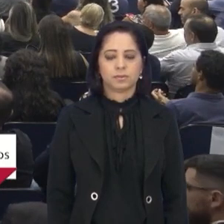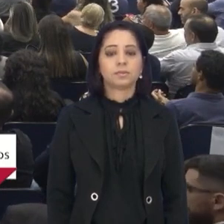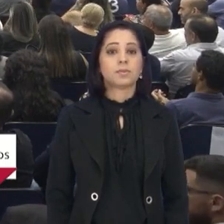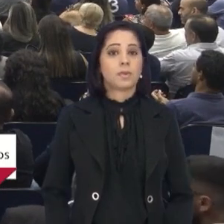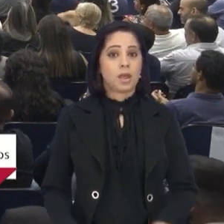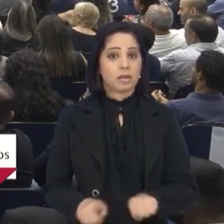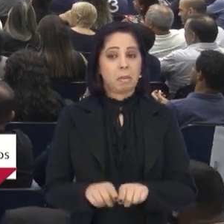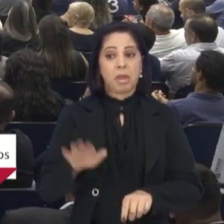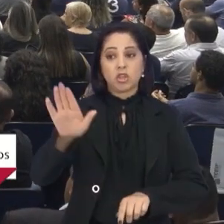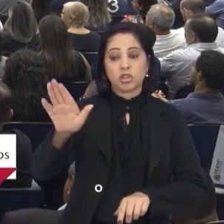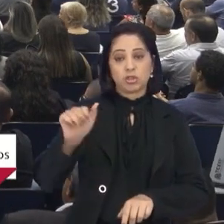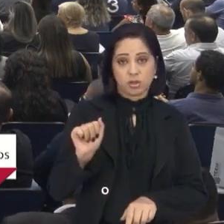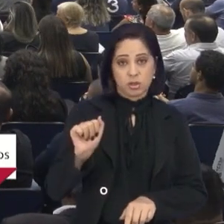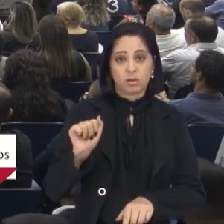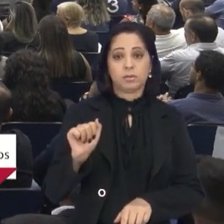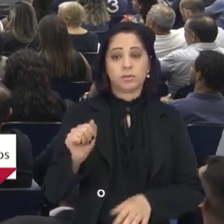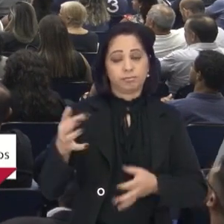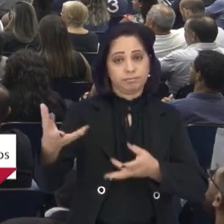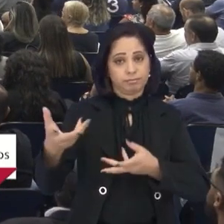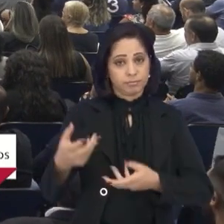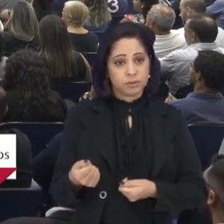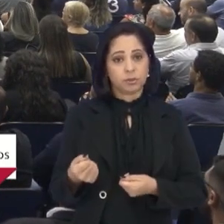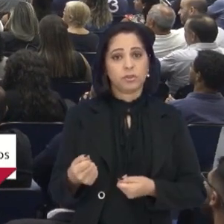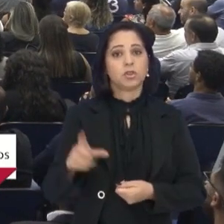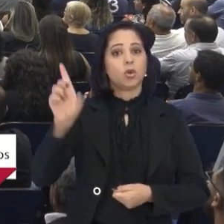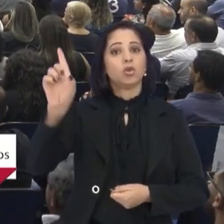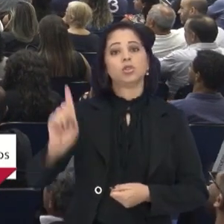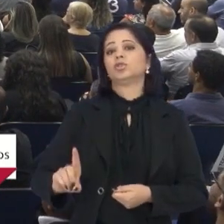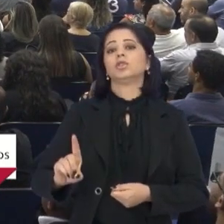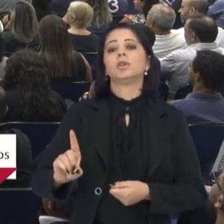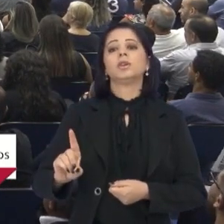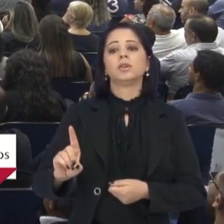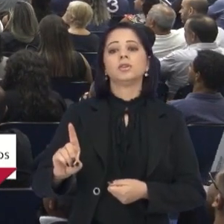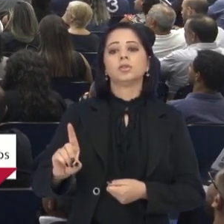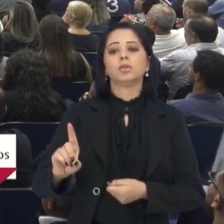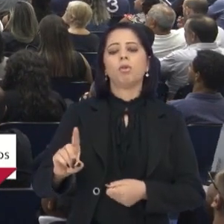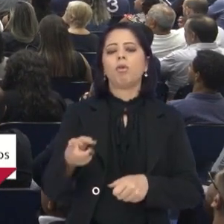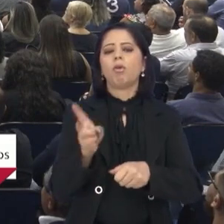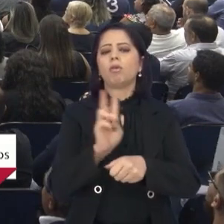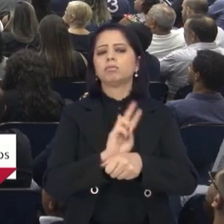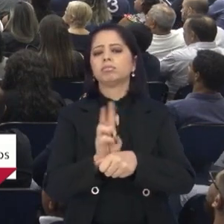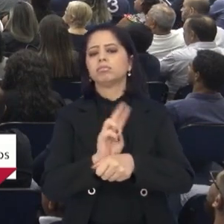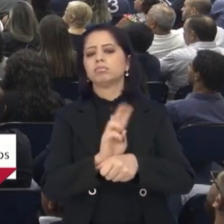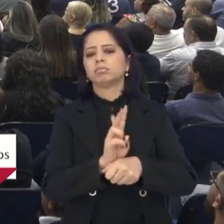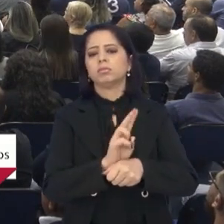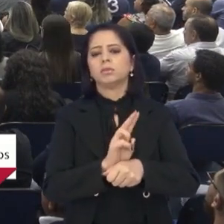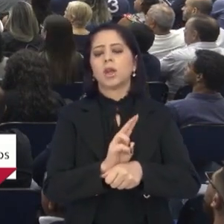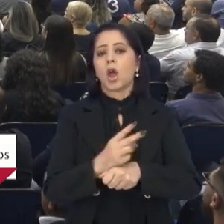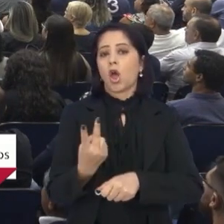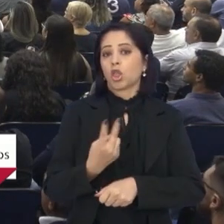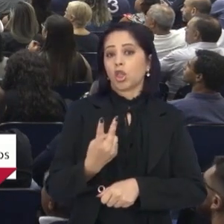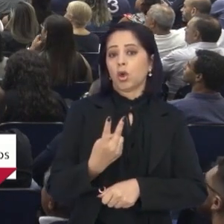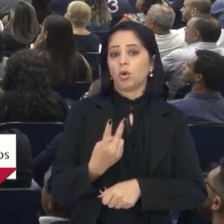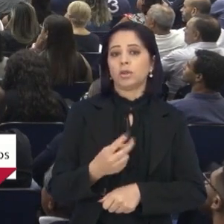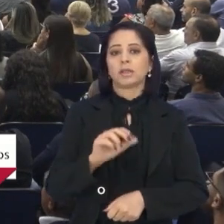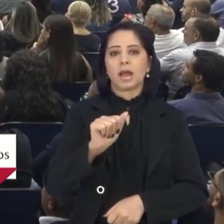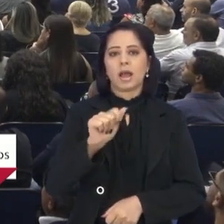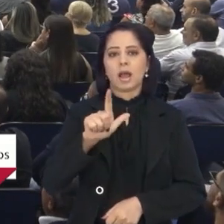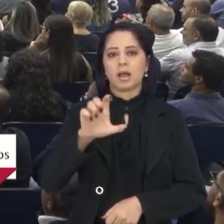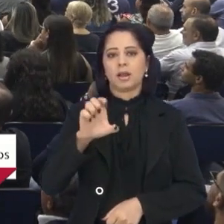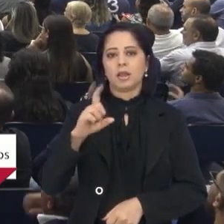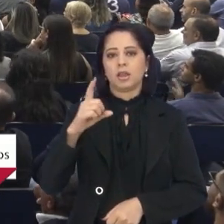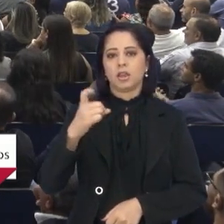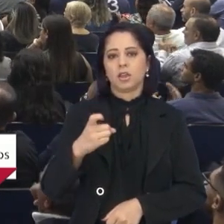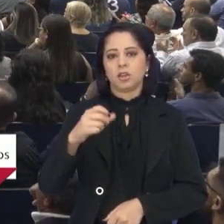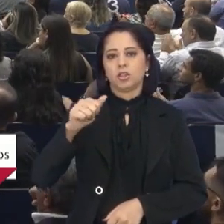também se junta conosco Nesta parte do evento diretor do Departamento de supervisão da fiscalização do Alexandre teira